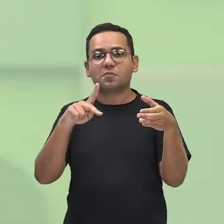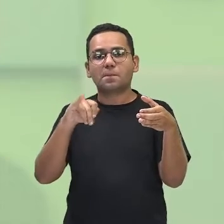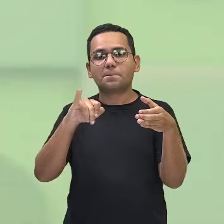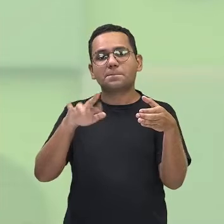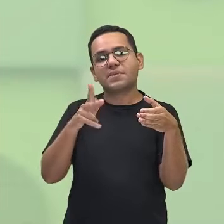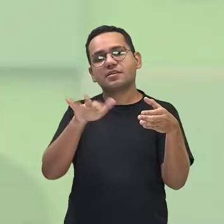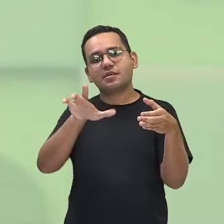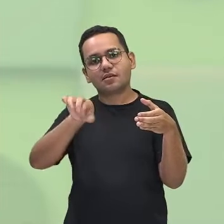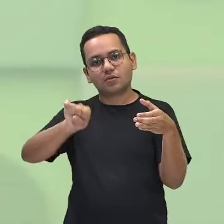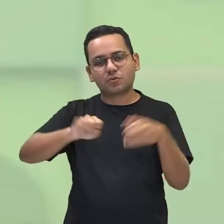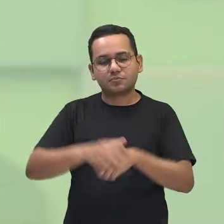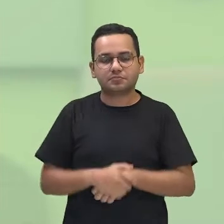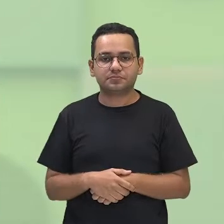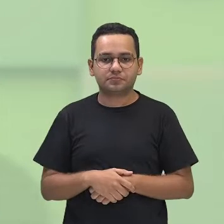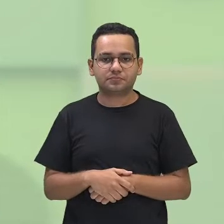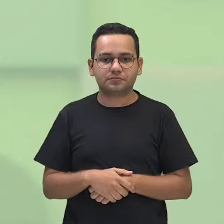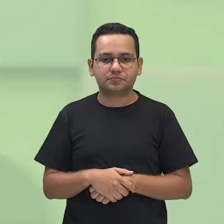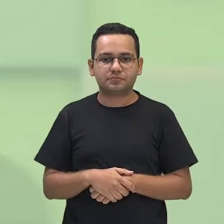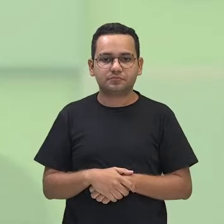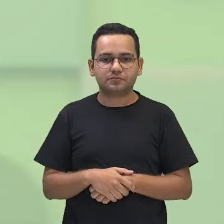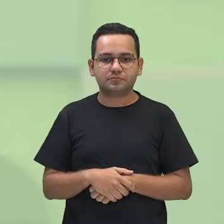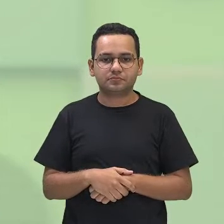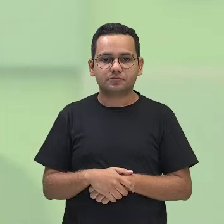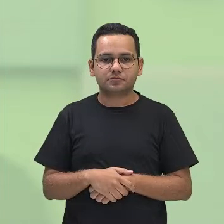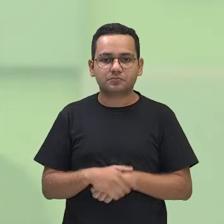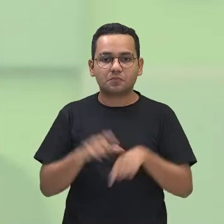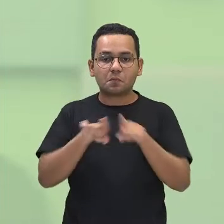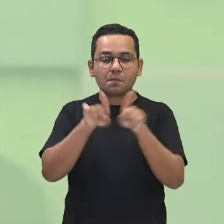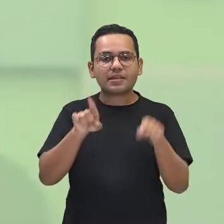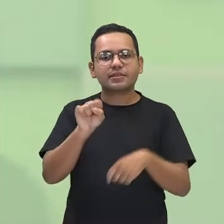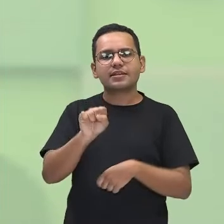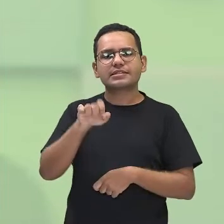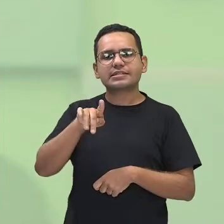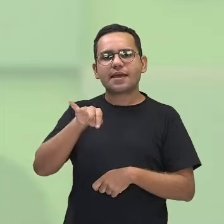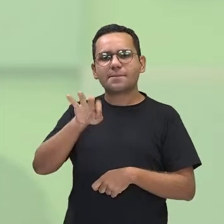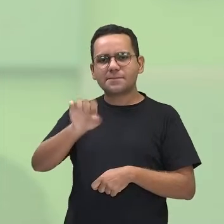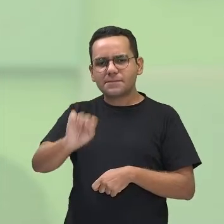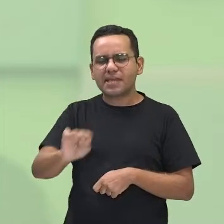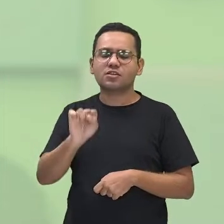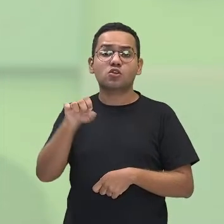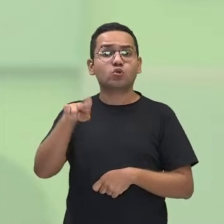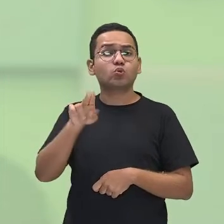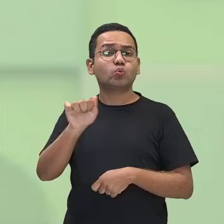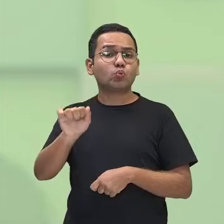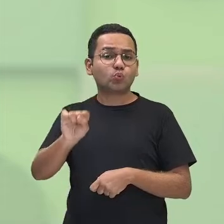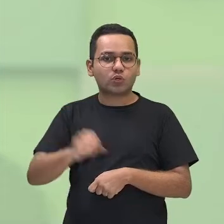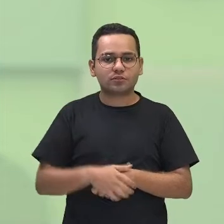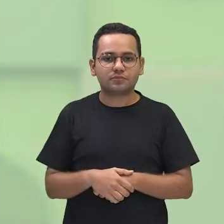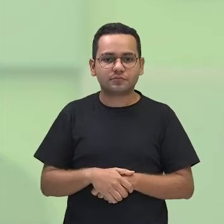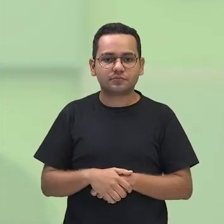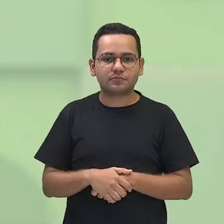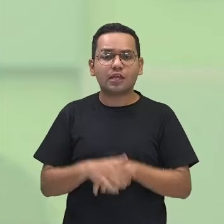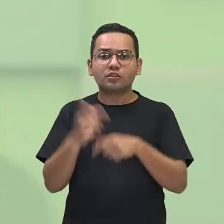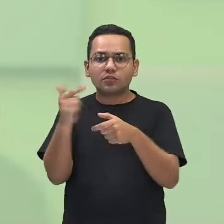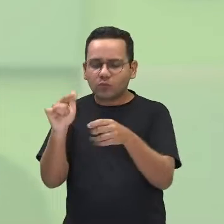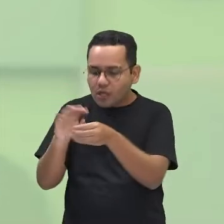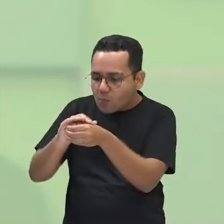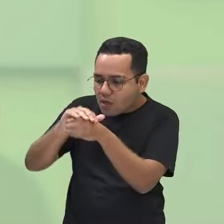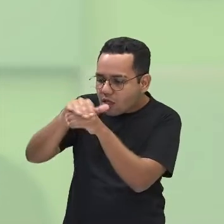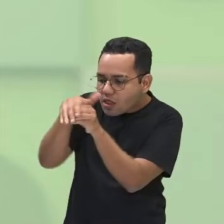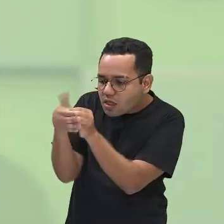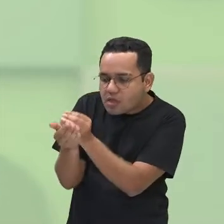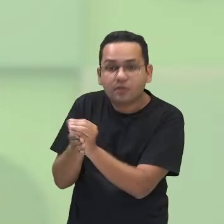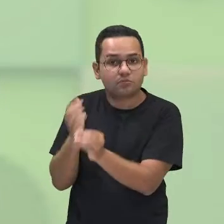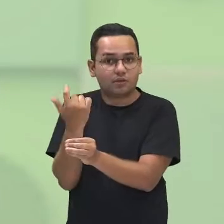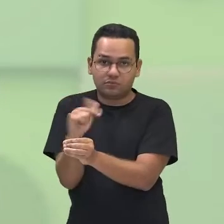e basicamente elas têm ali as sementes nuas, né? Não tem uma polpa envolvendo essas